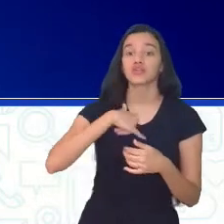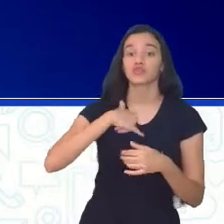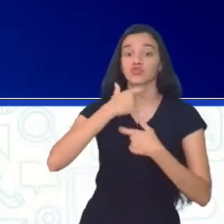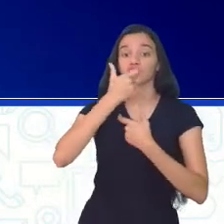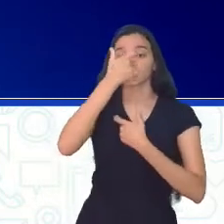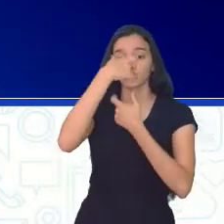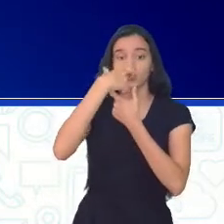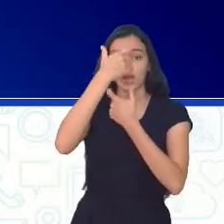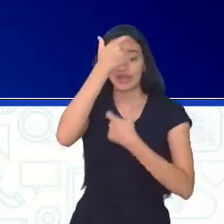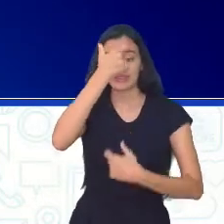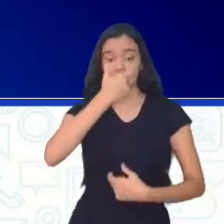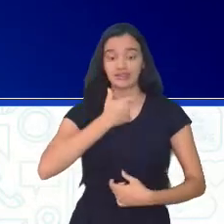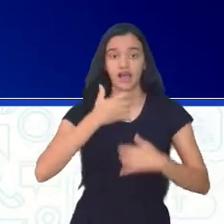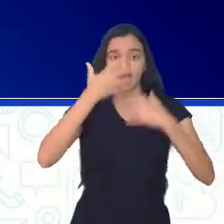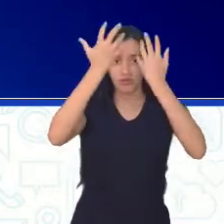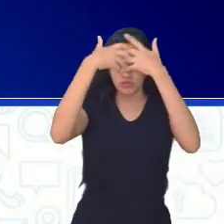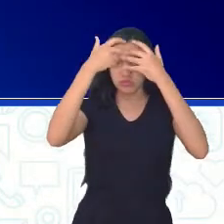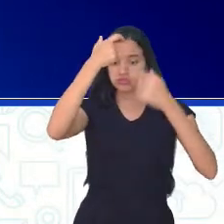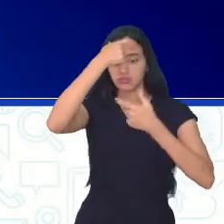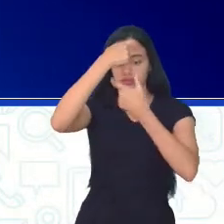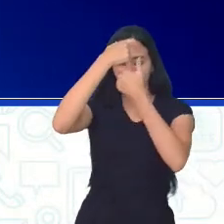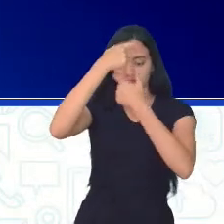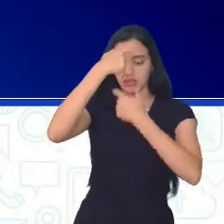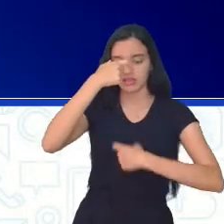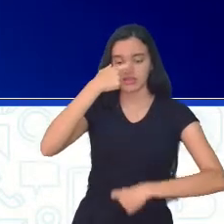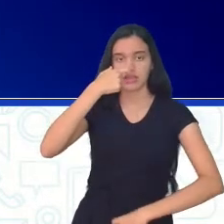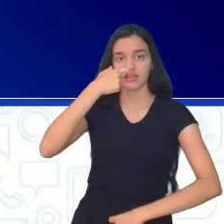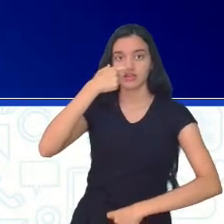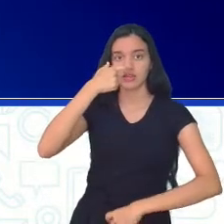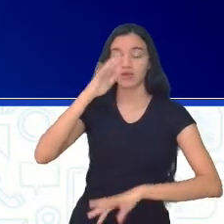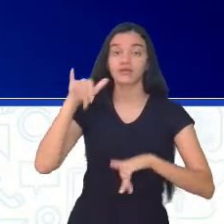central e traz de volta as informações